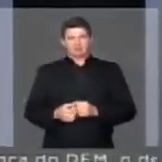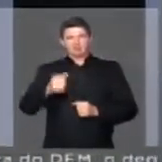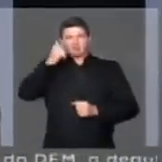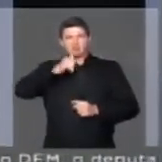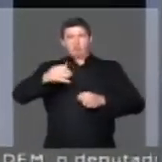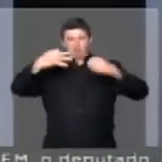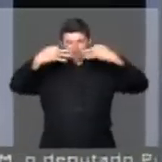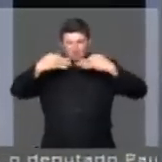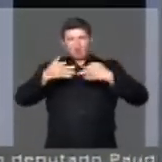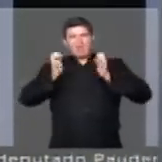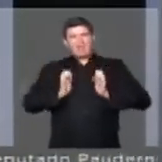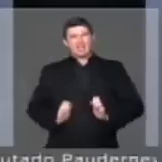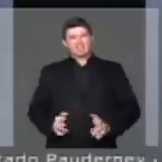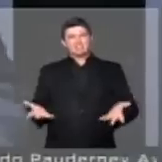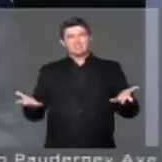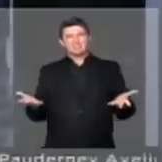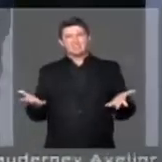digna?